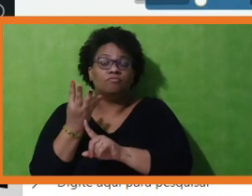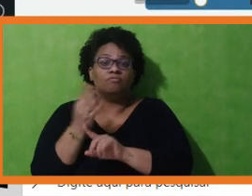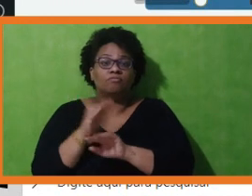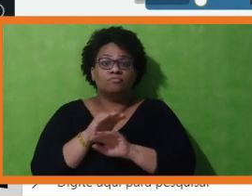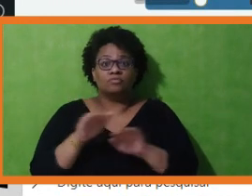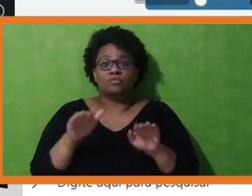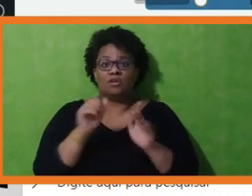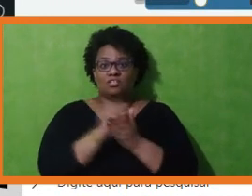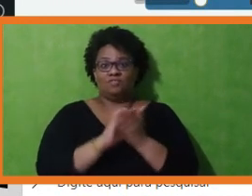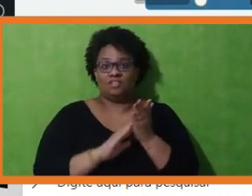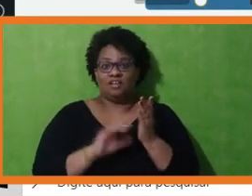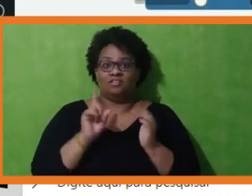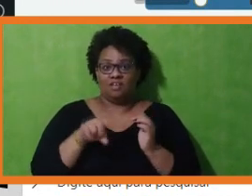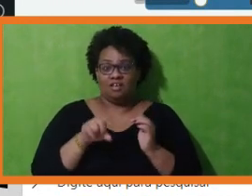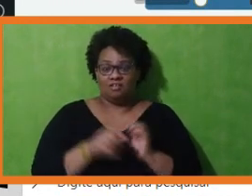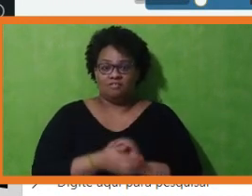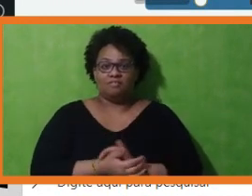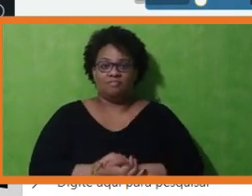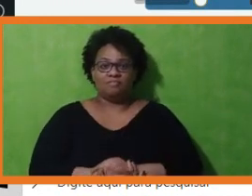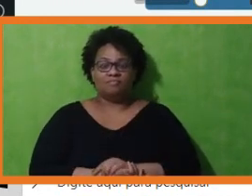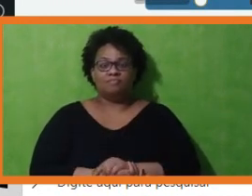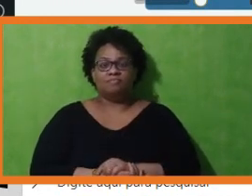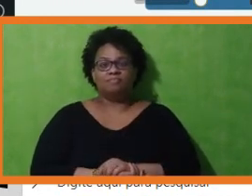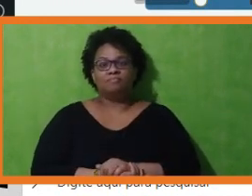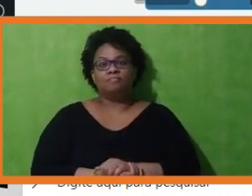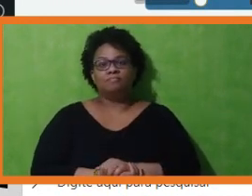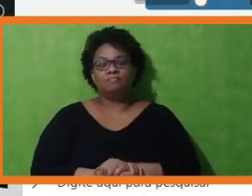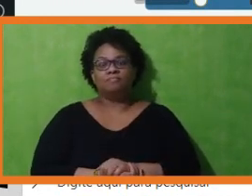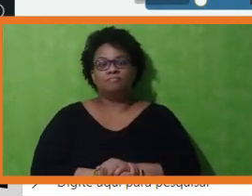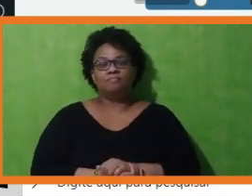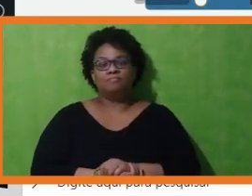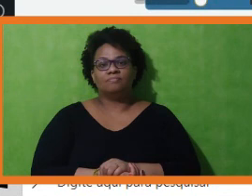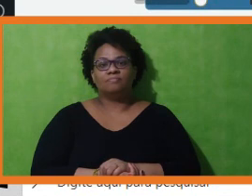vermelho acenda. Basicamente essa é a tarefa, certo?